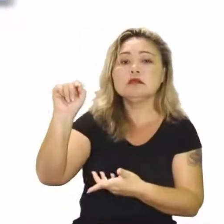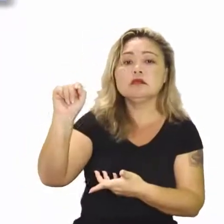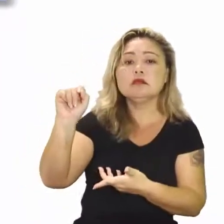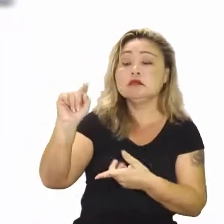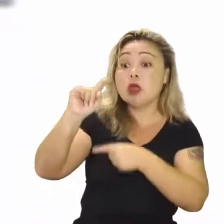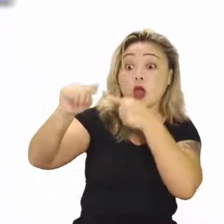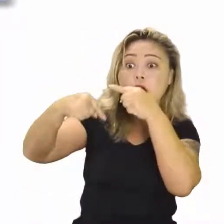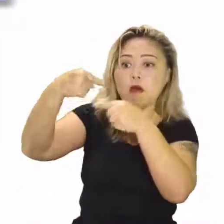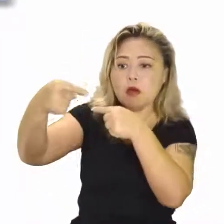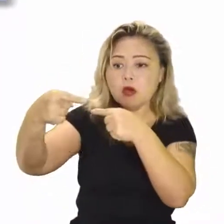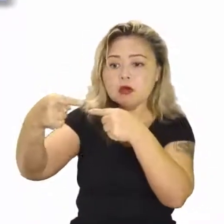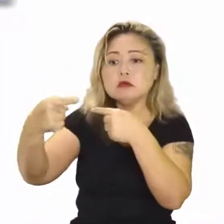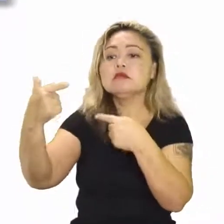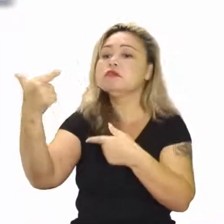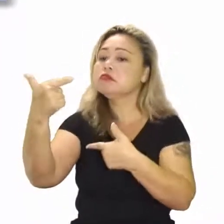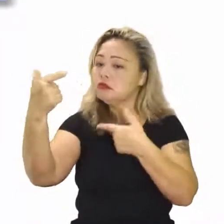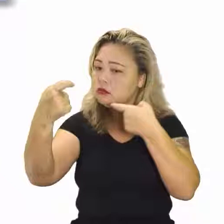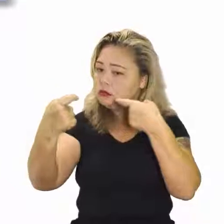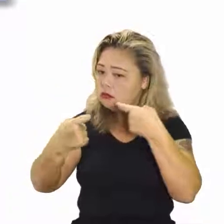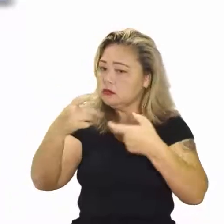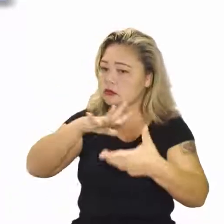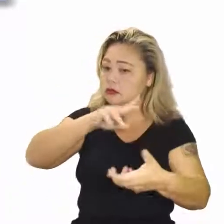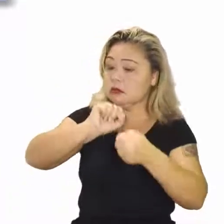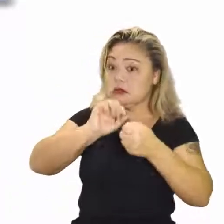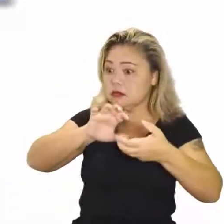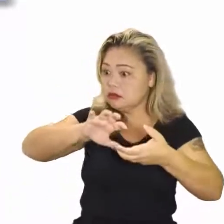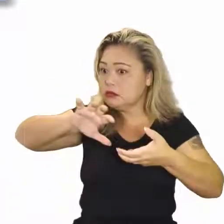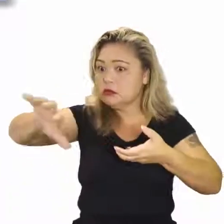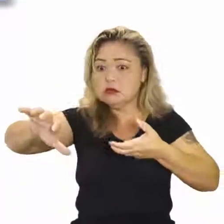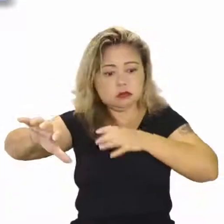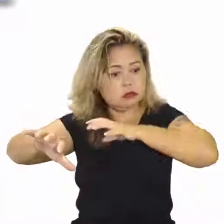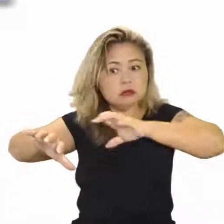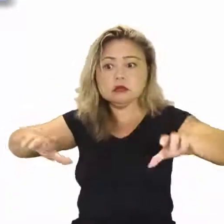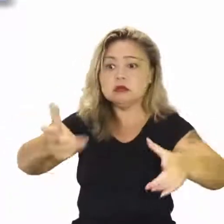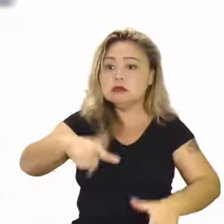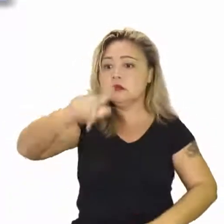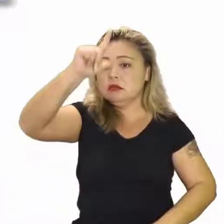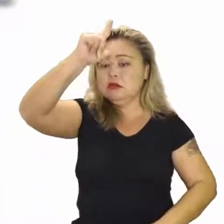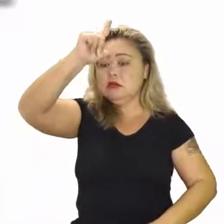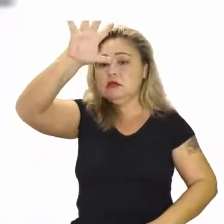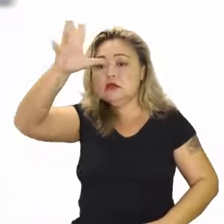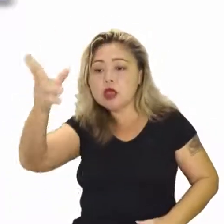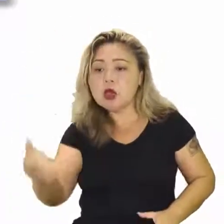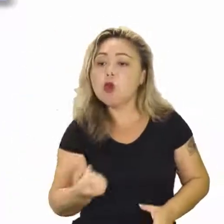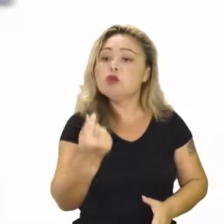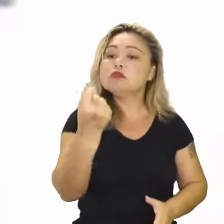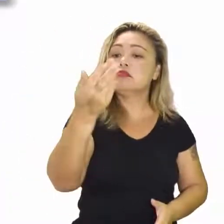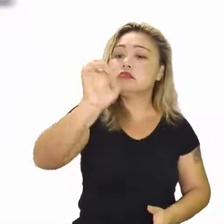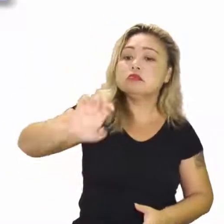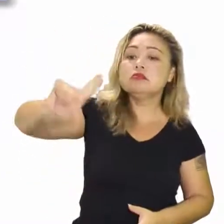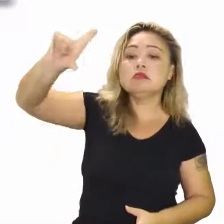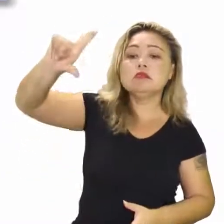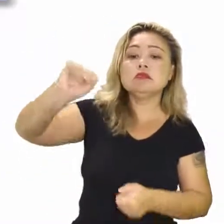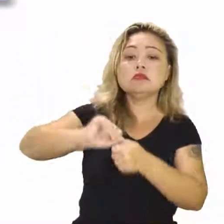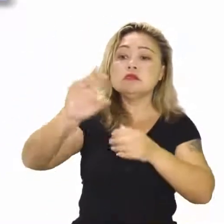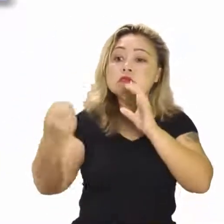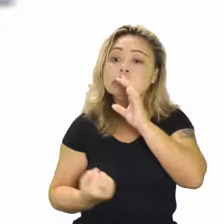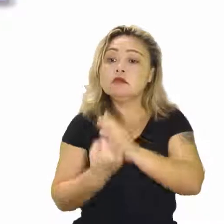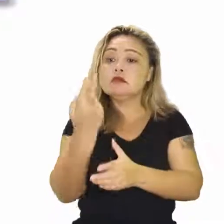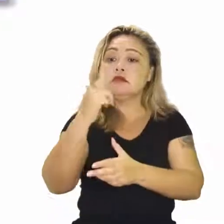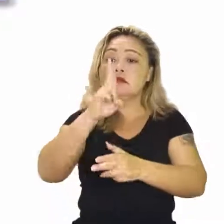Esse mundo pós a Segunda Guerra Mundial. Essa divisão da Alemanha, a recuperação econômica europeia, a criação